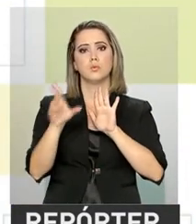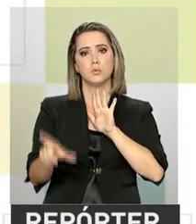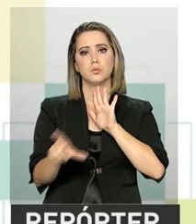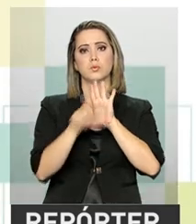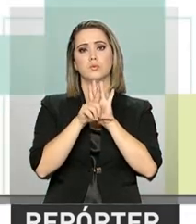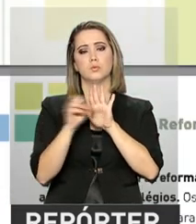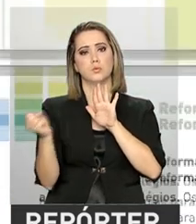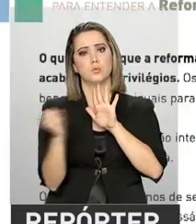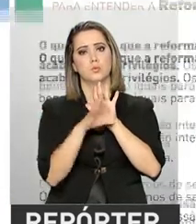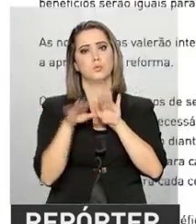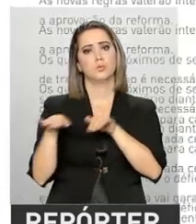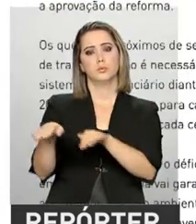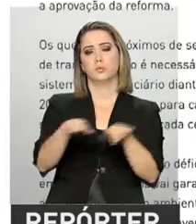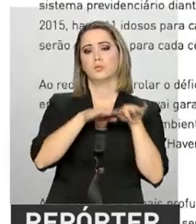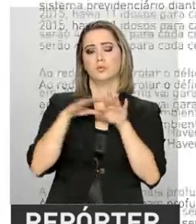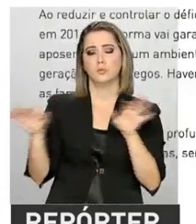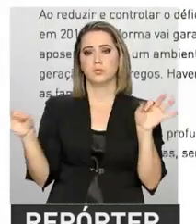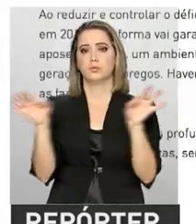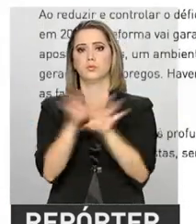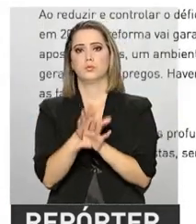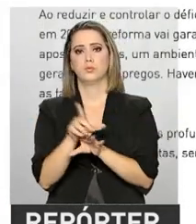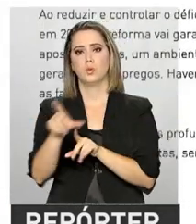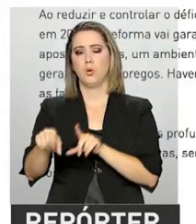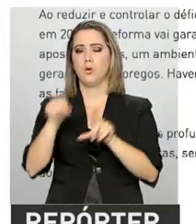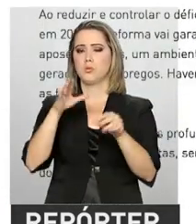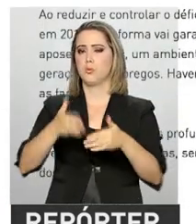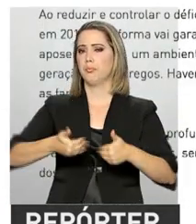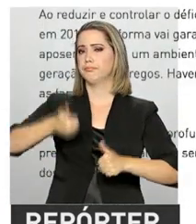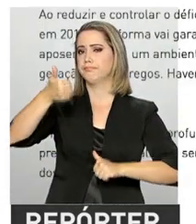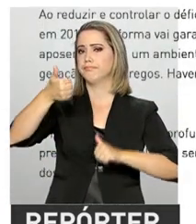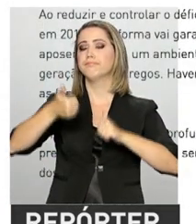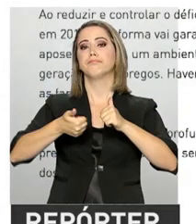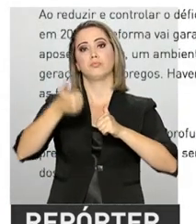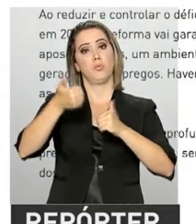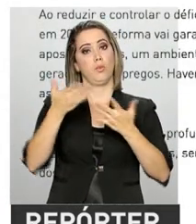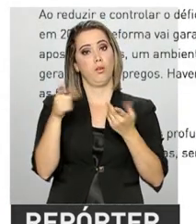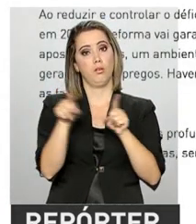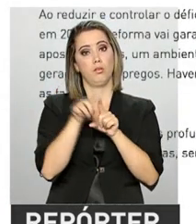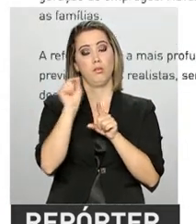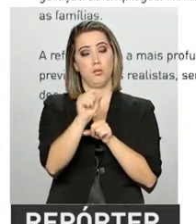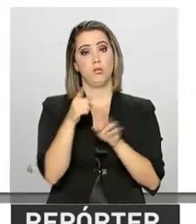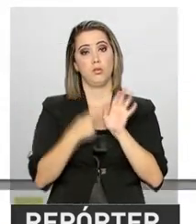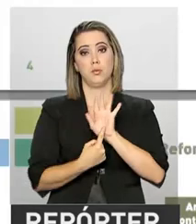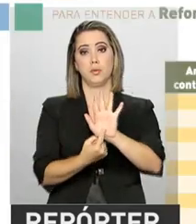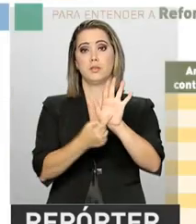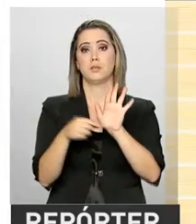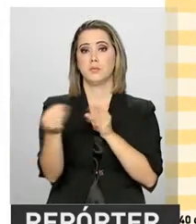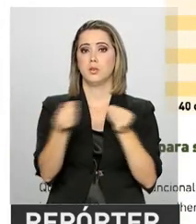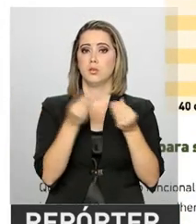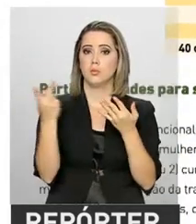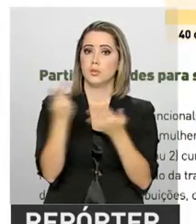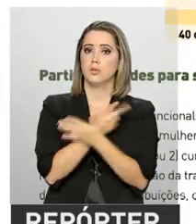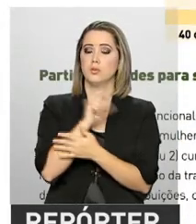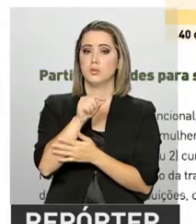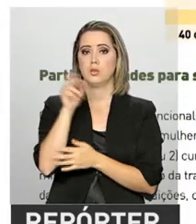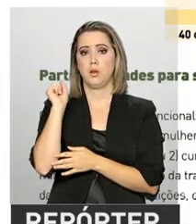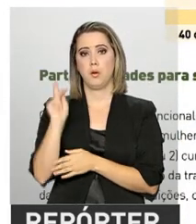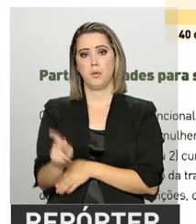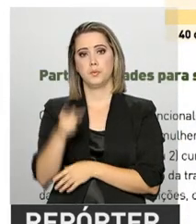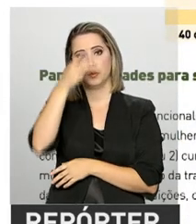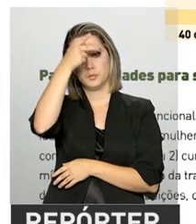trará mais igualdade e acabará com privilégios o material explica ainda como vai ficar a